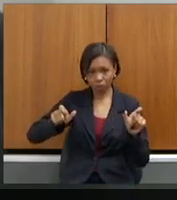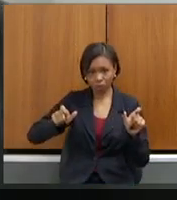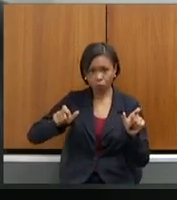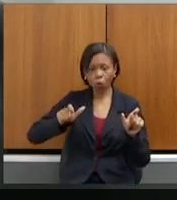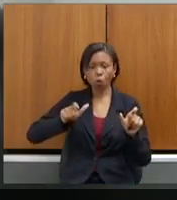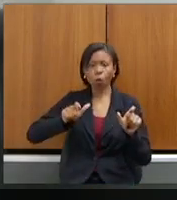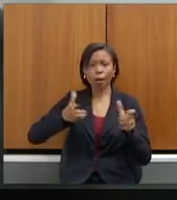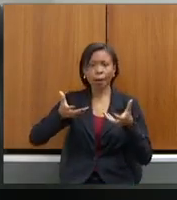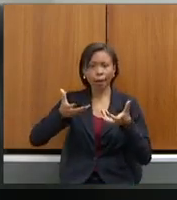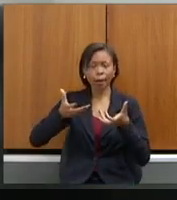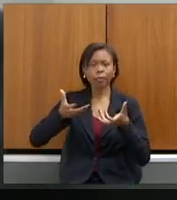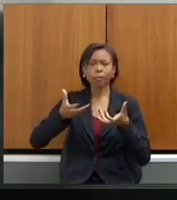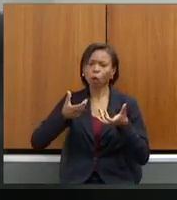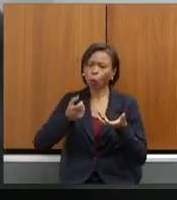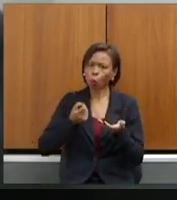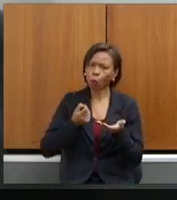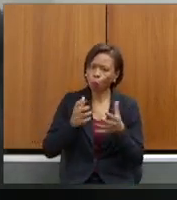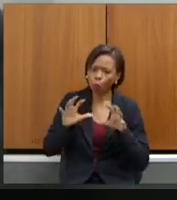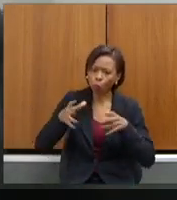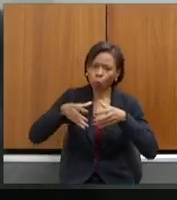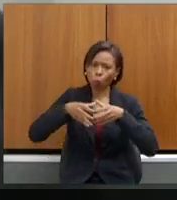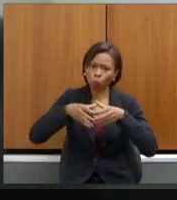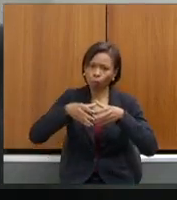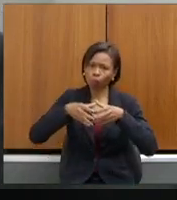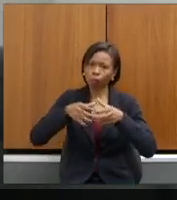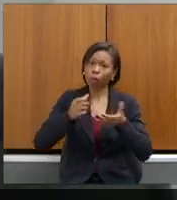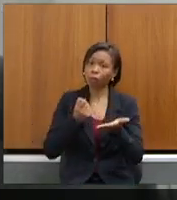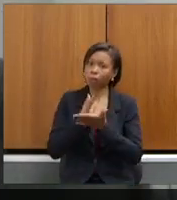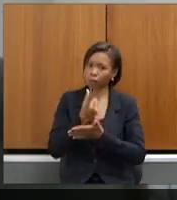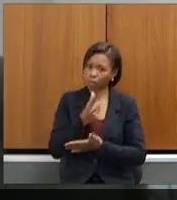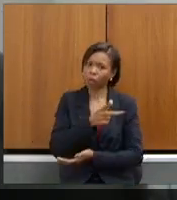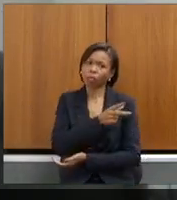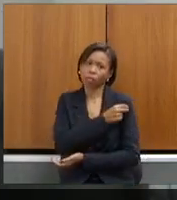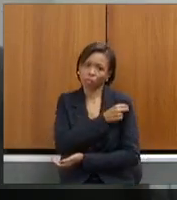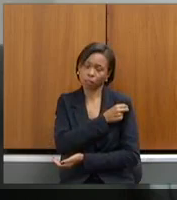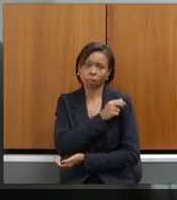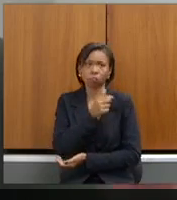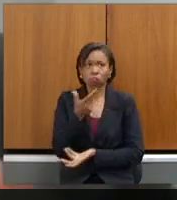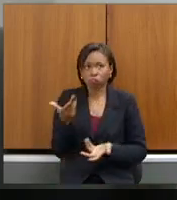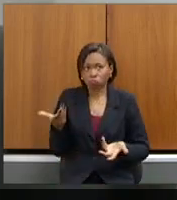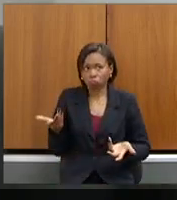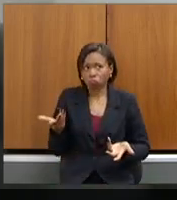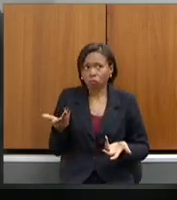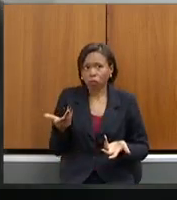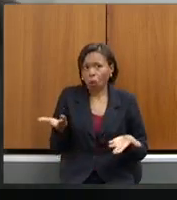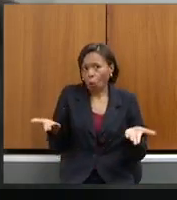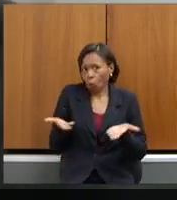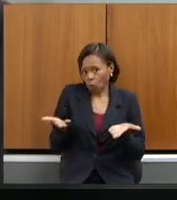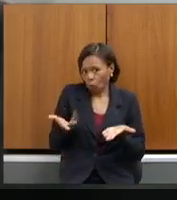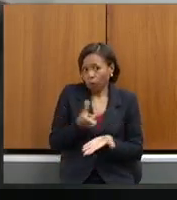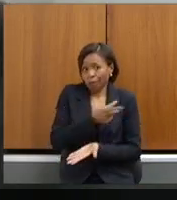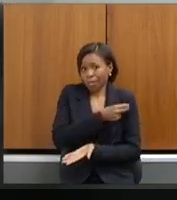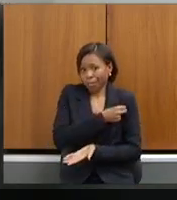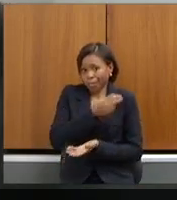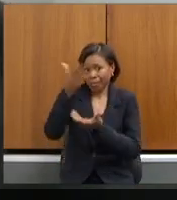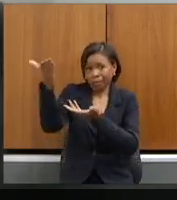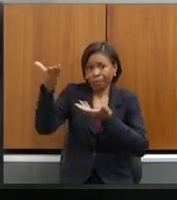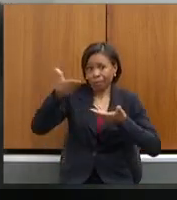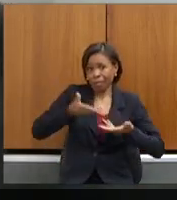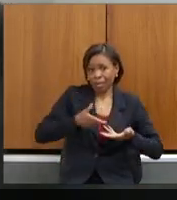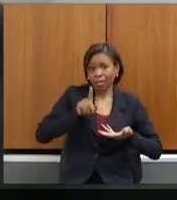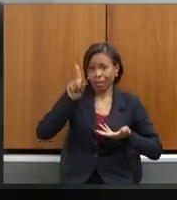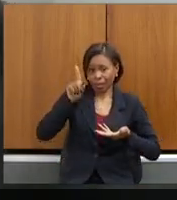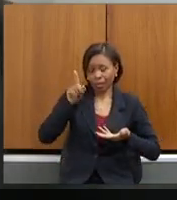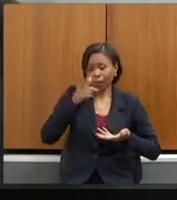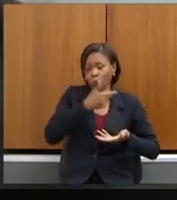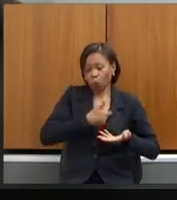passe no pelo que o seu favor hoje a vacina Ela só vem através do governo federal né então